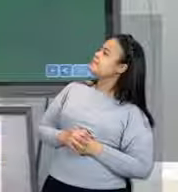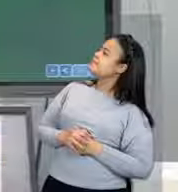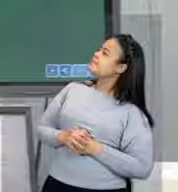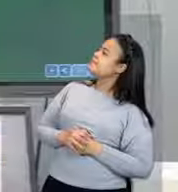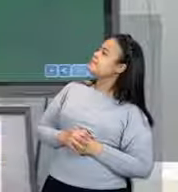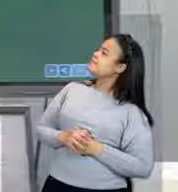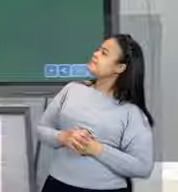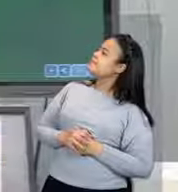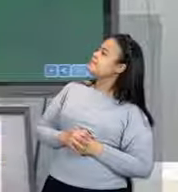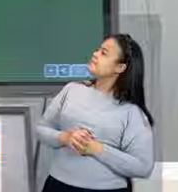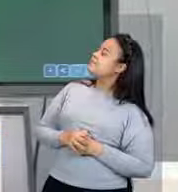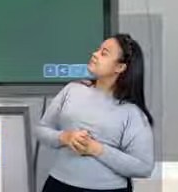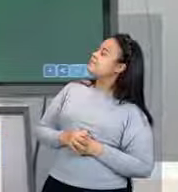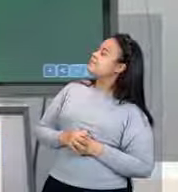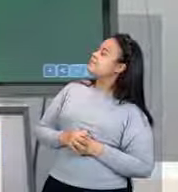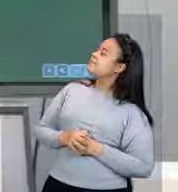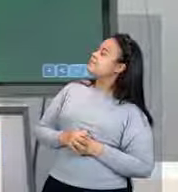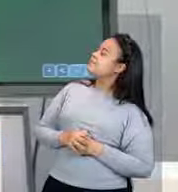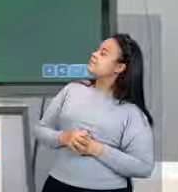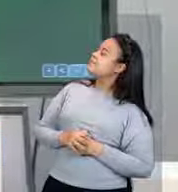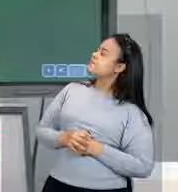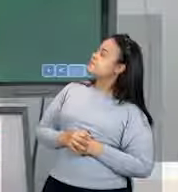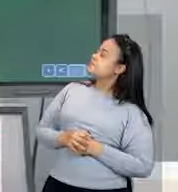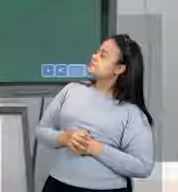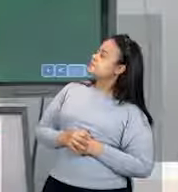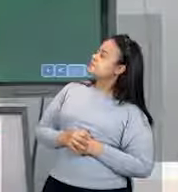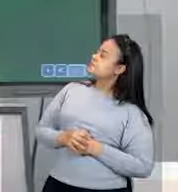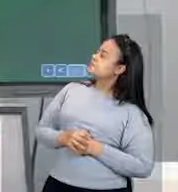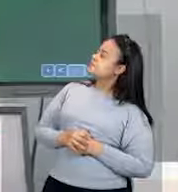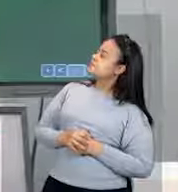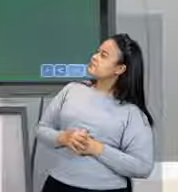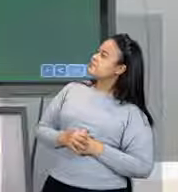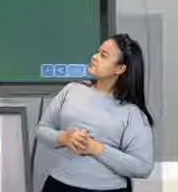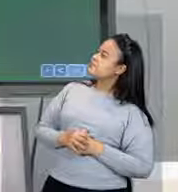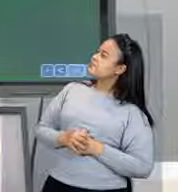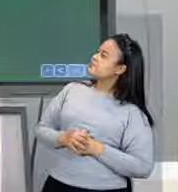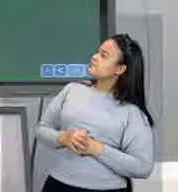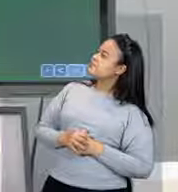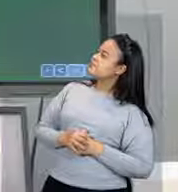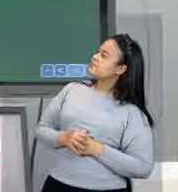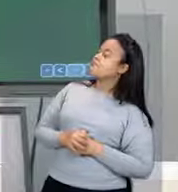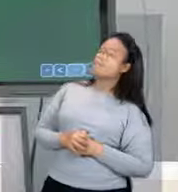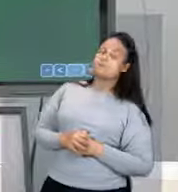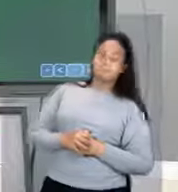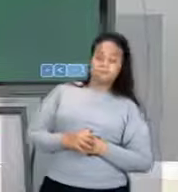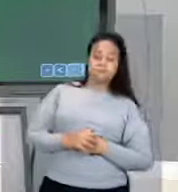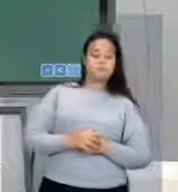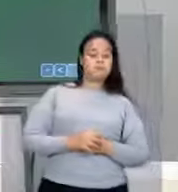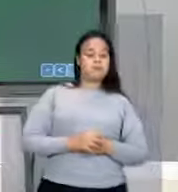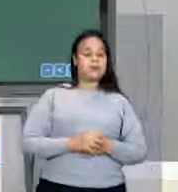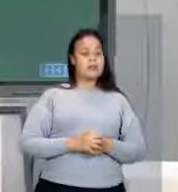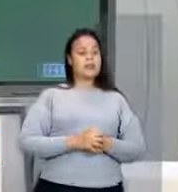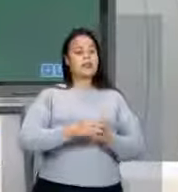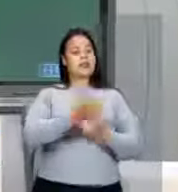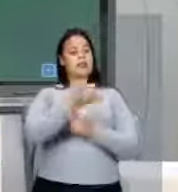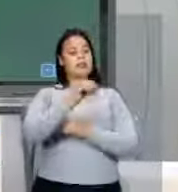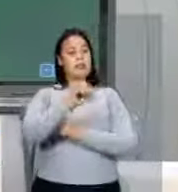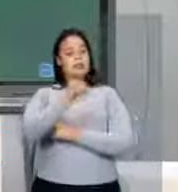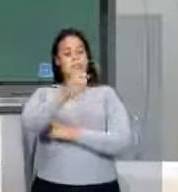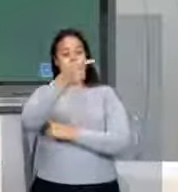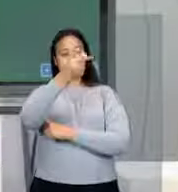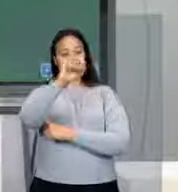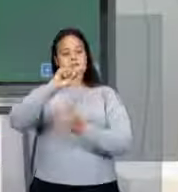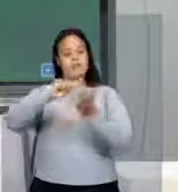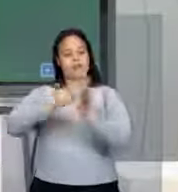a 4 vezes 10 elevado a 20 vezes 1,6 vezes